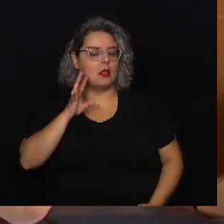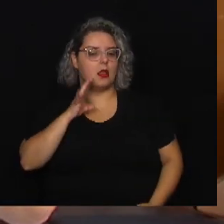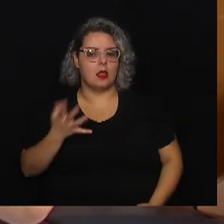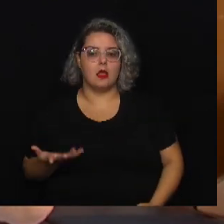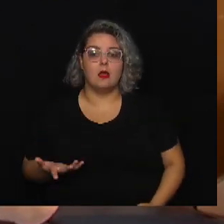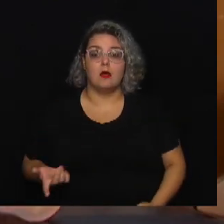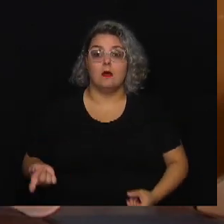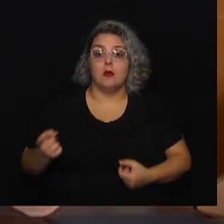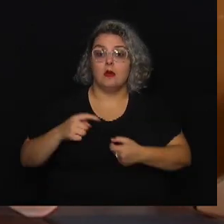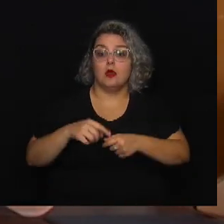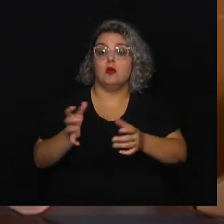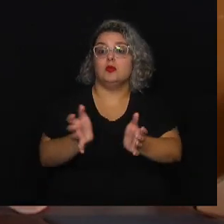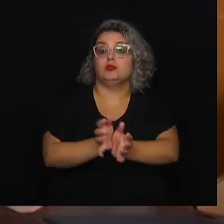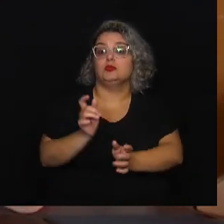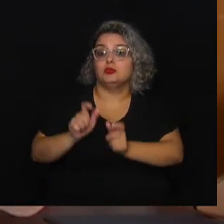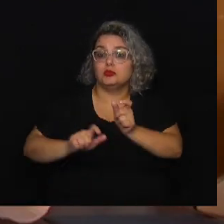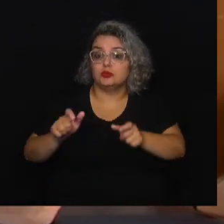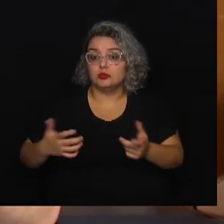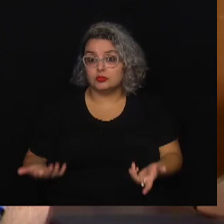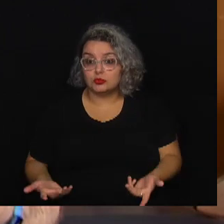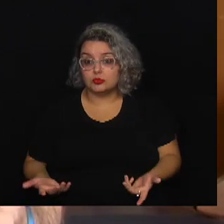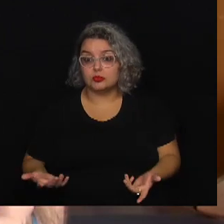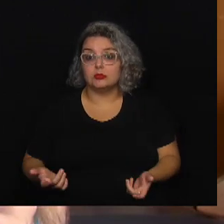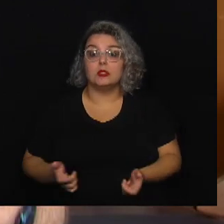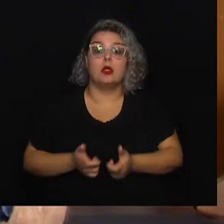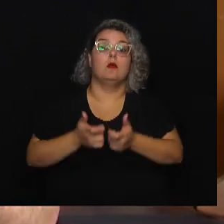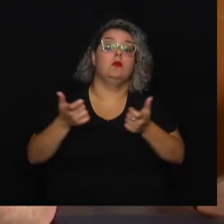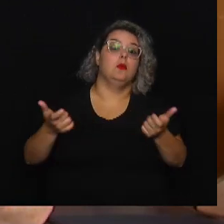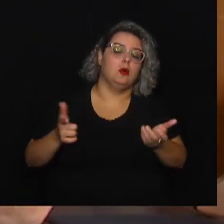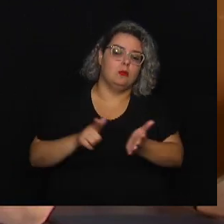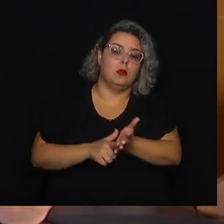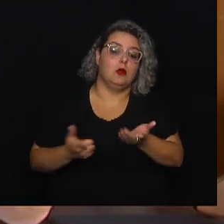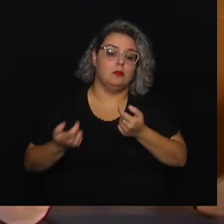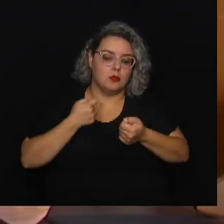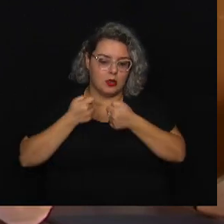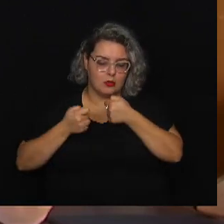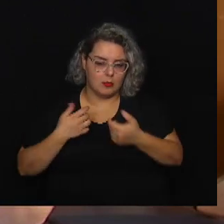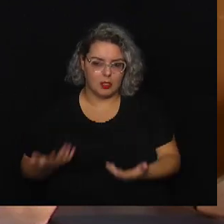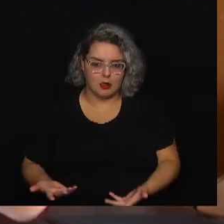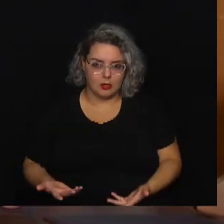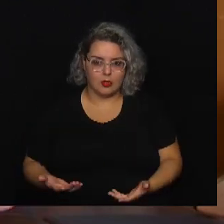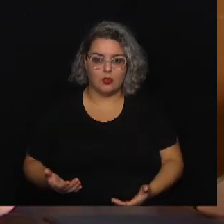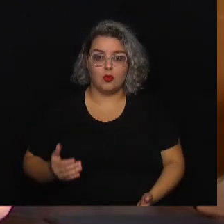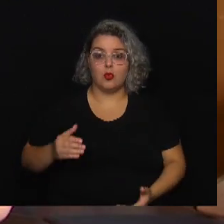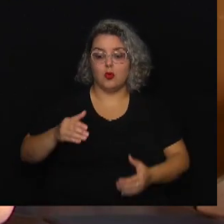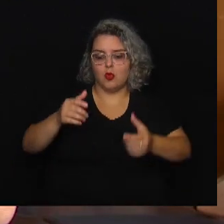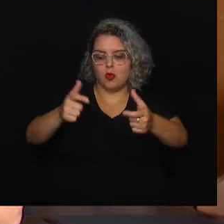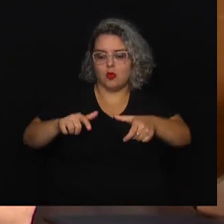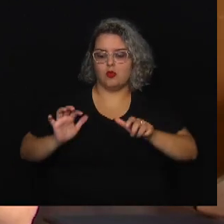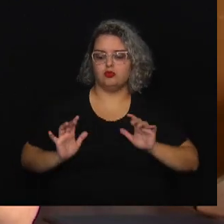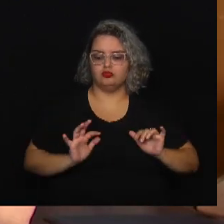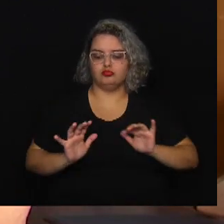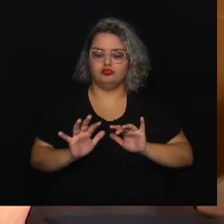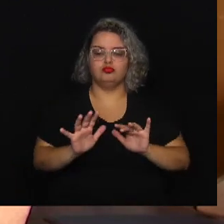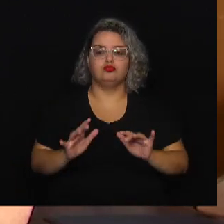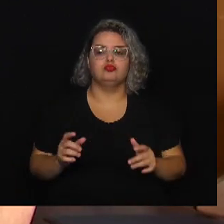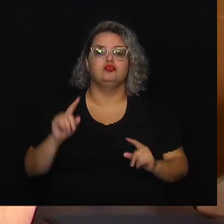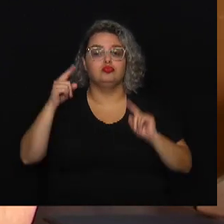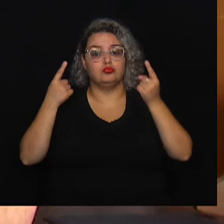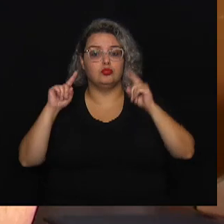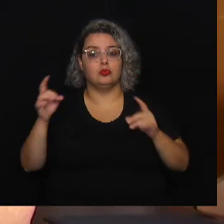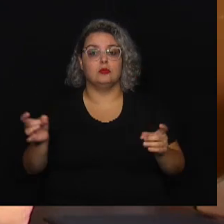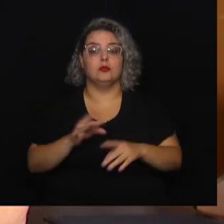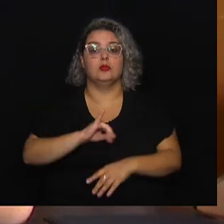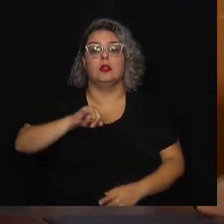um grupo de pessoas, na sua maioria de jornalistas. O bloco terminou a sua história na rua João